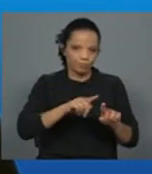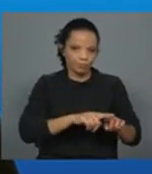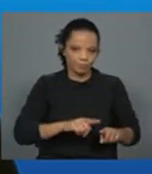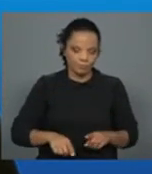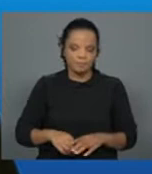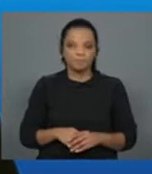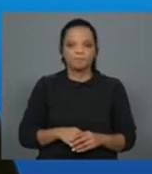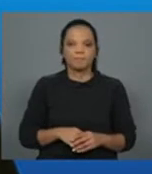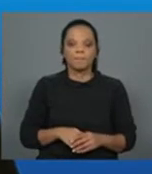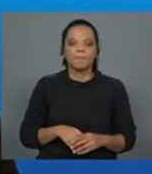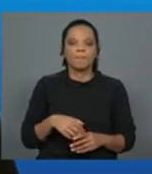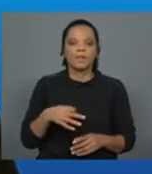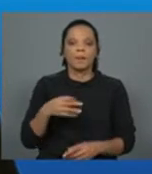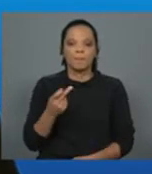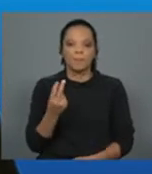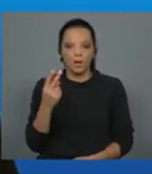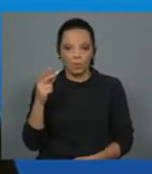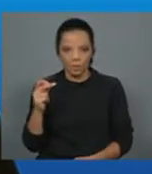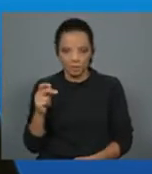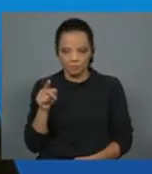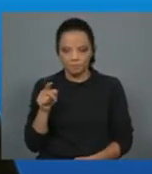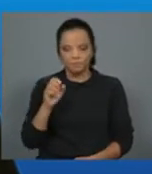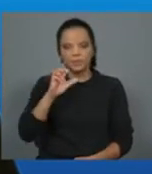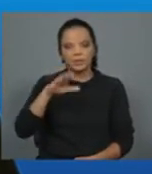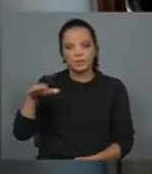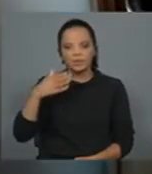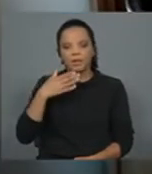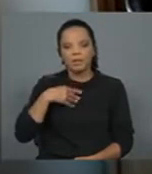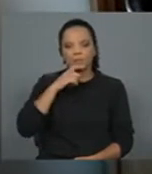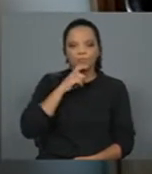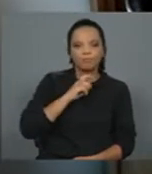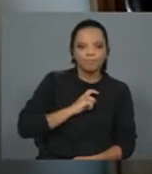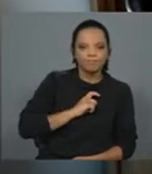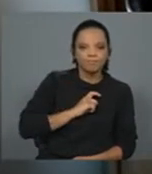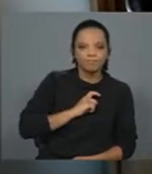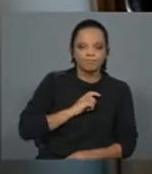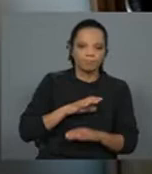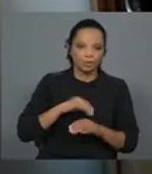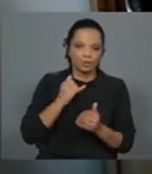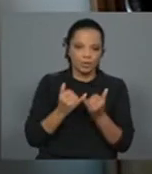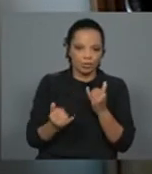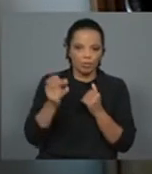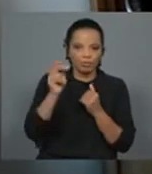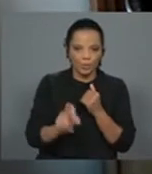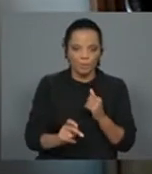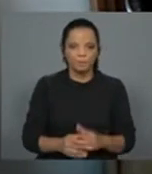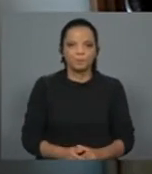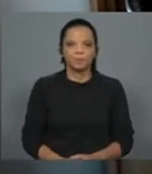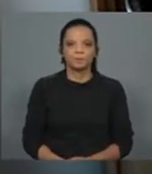Paula, até que ponto a ciência nos pode alertar para o risco que corremos?